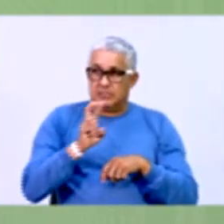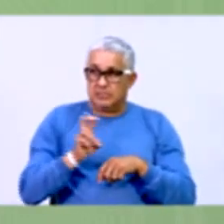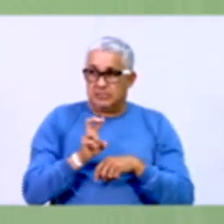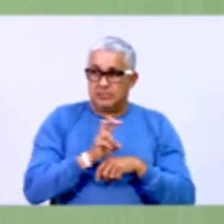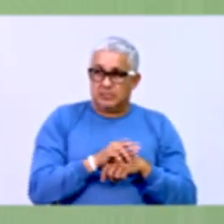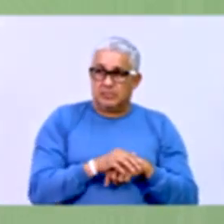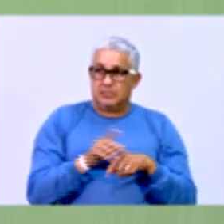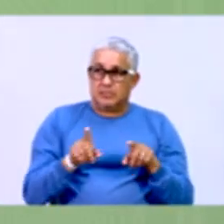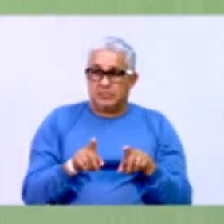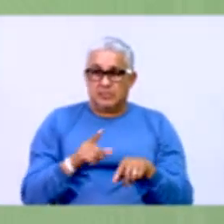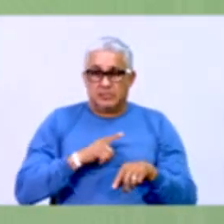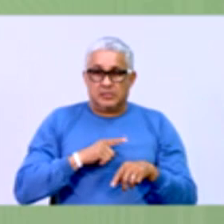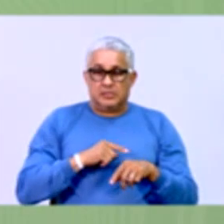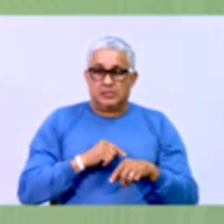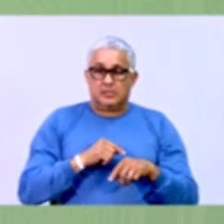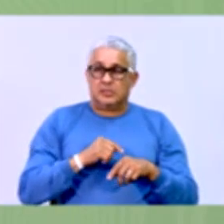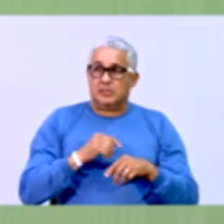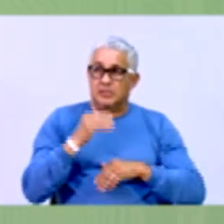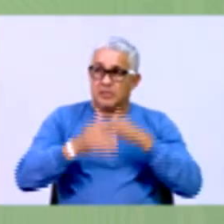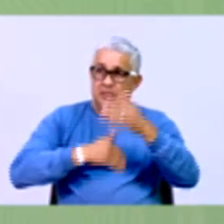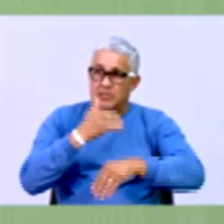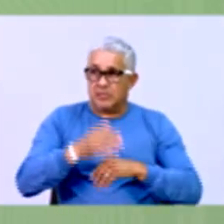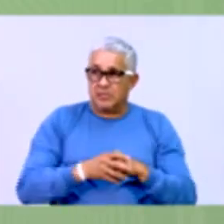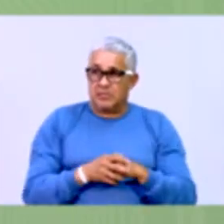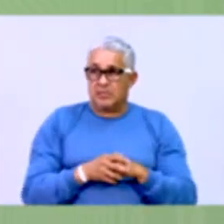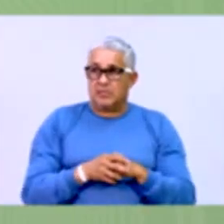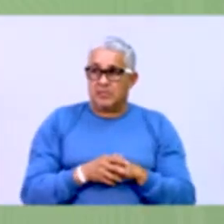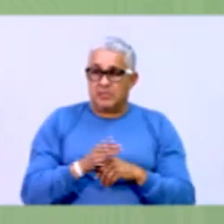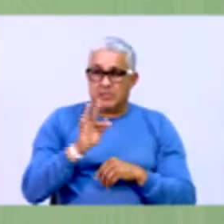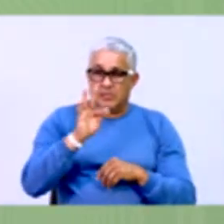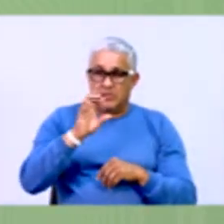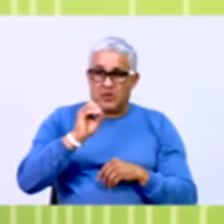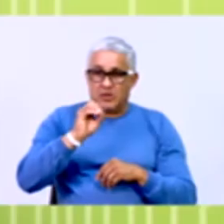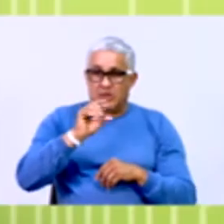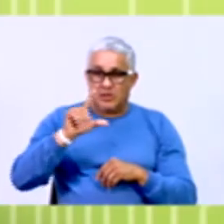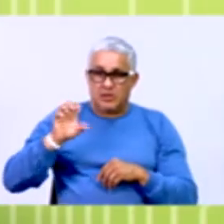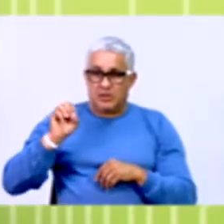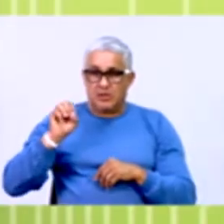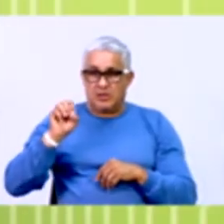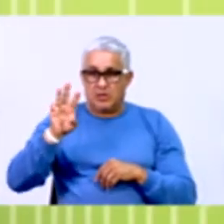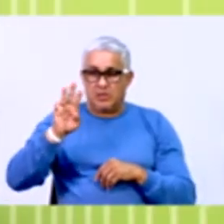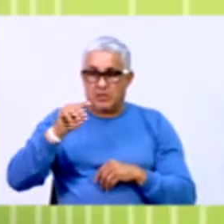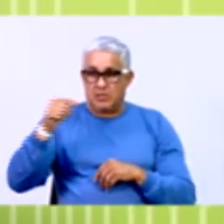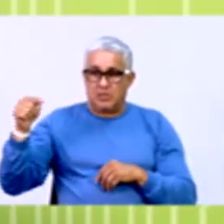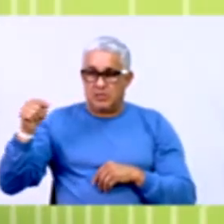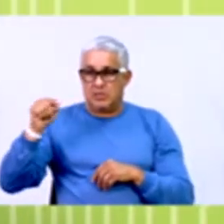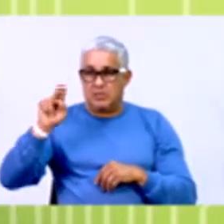execução, nós vamos ter o processo de follow-up e, posteriormente, a supervisão para saber se